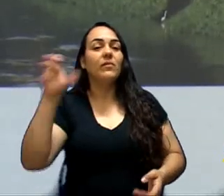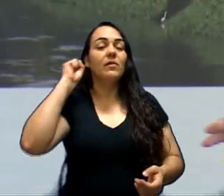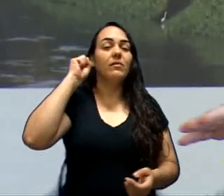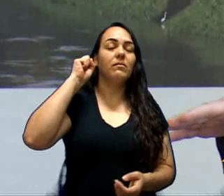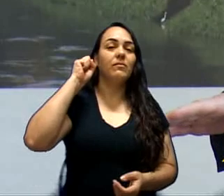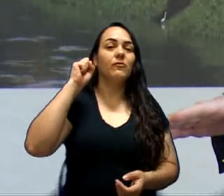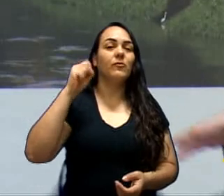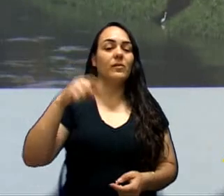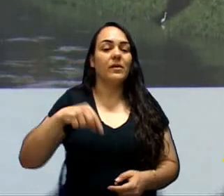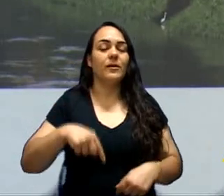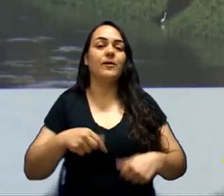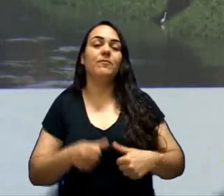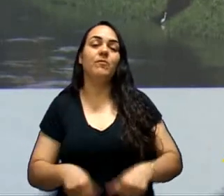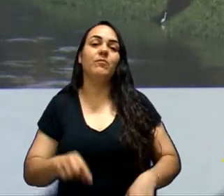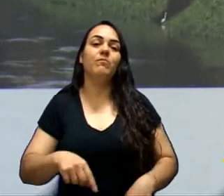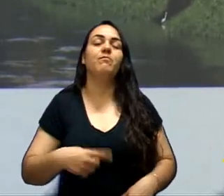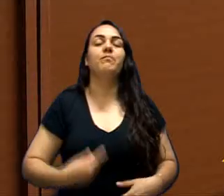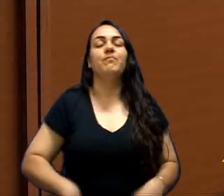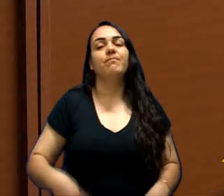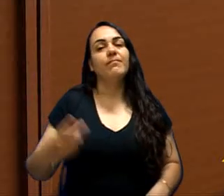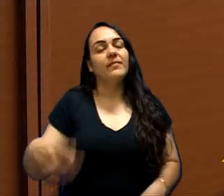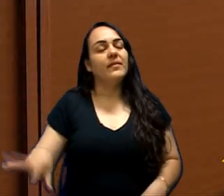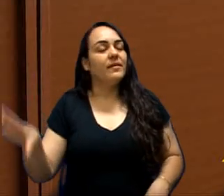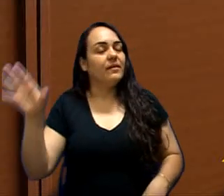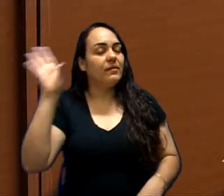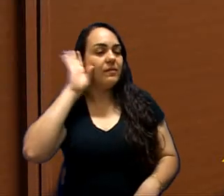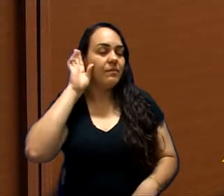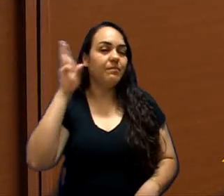coisas aqui e tem que se fingir de surdo.